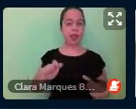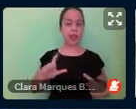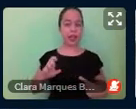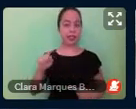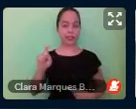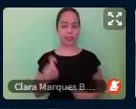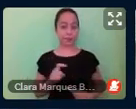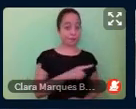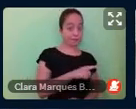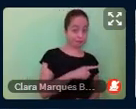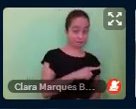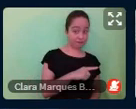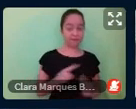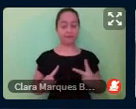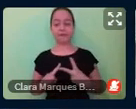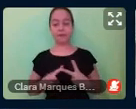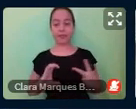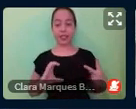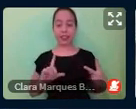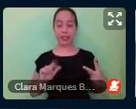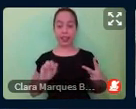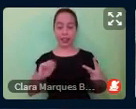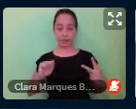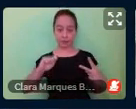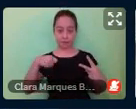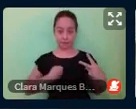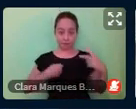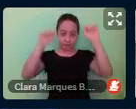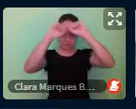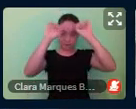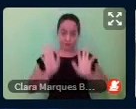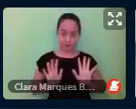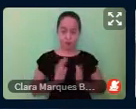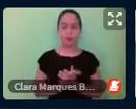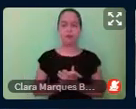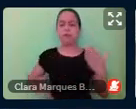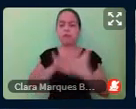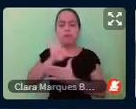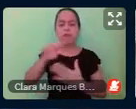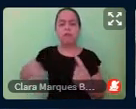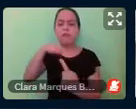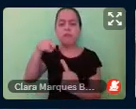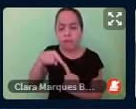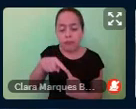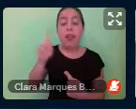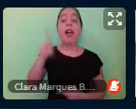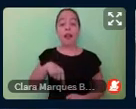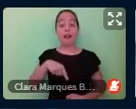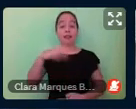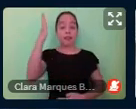Silva Rodrigues e Clara Marques. O sorteio eletrônico visa classificar todos os candidatos